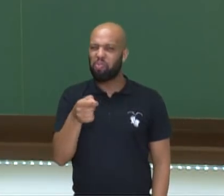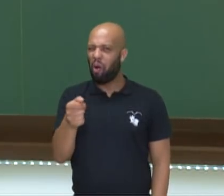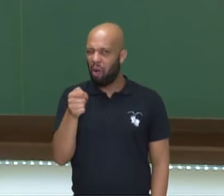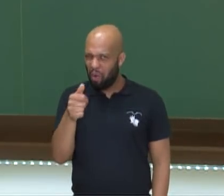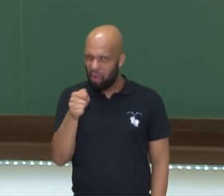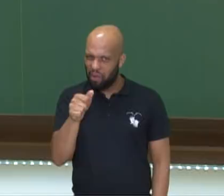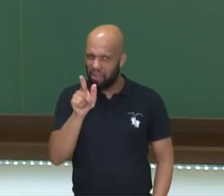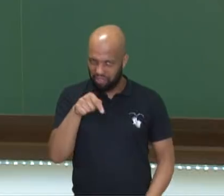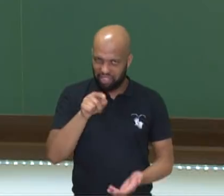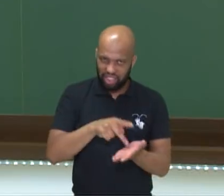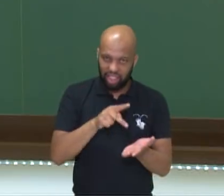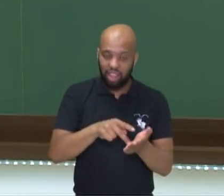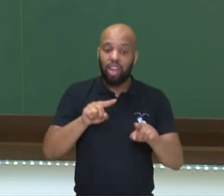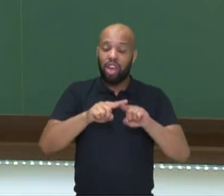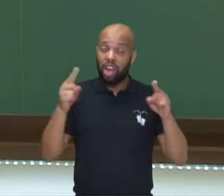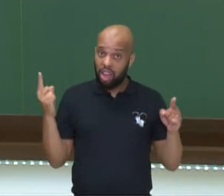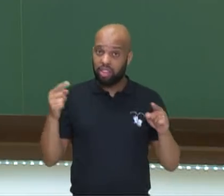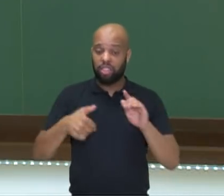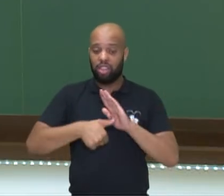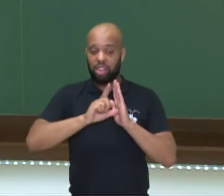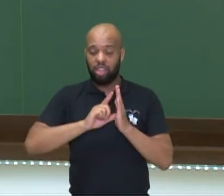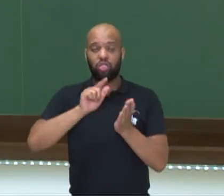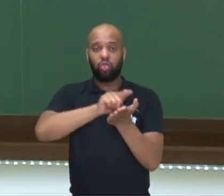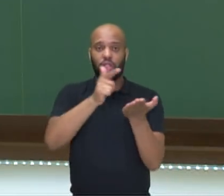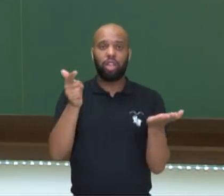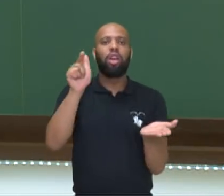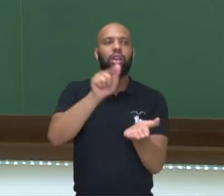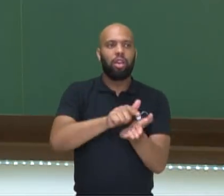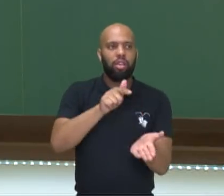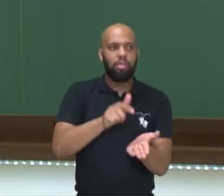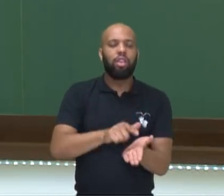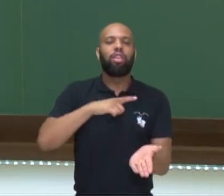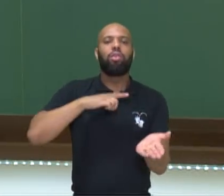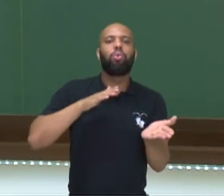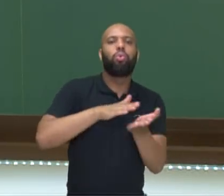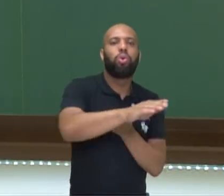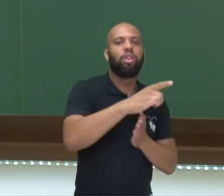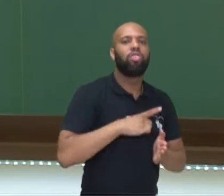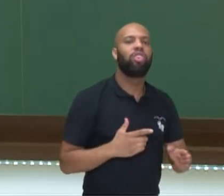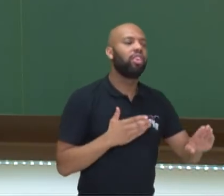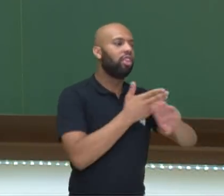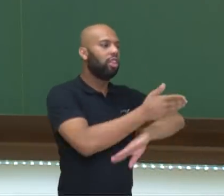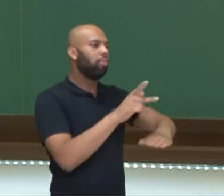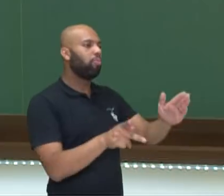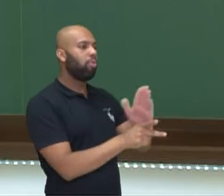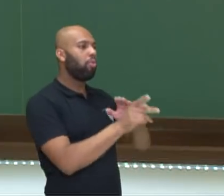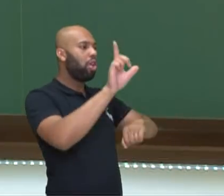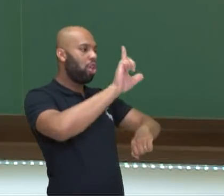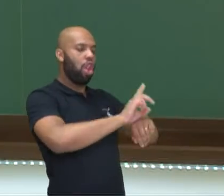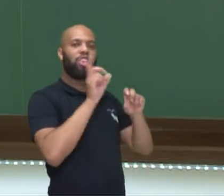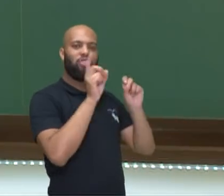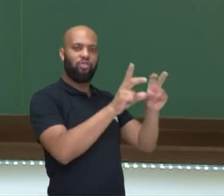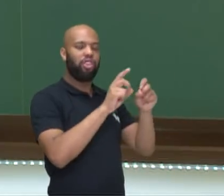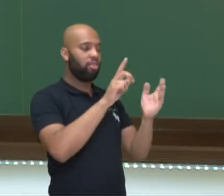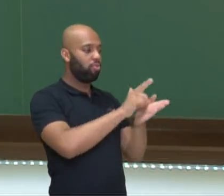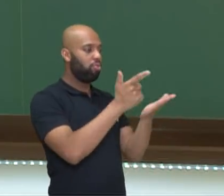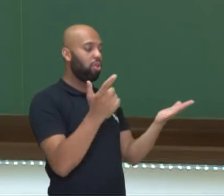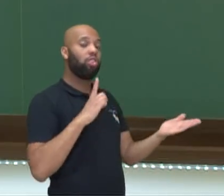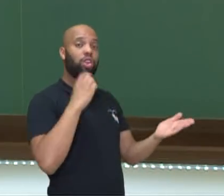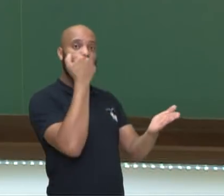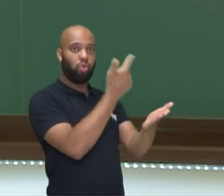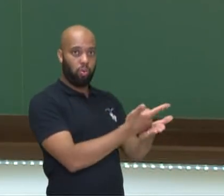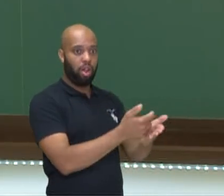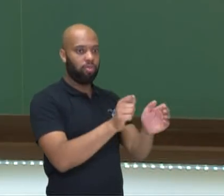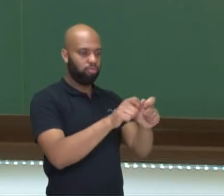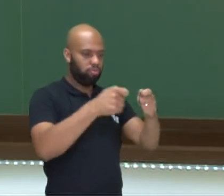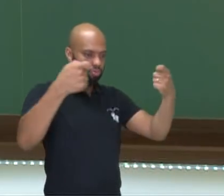Mas o jornal antes ele era de papel, vinha impresso, né? A gente ia até a banca de jornais para comprar o jornal do domingo, por